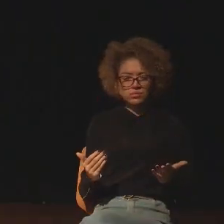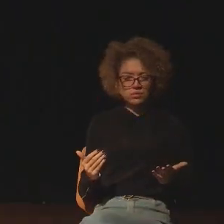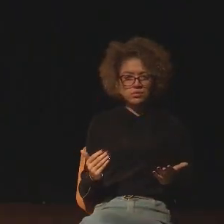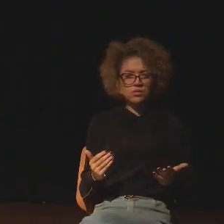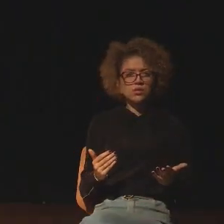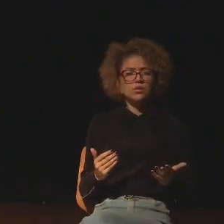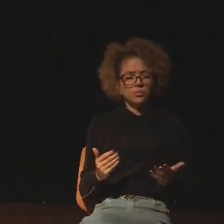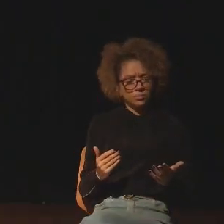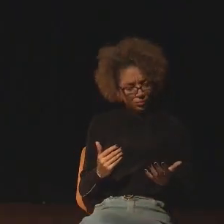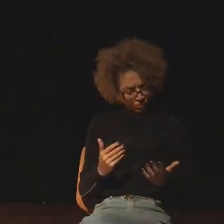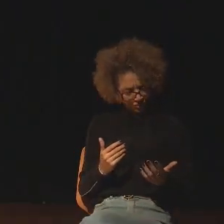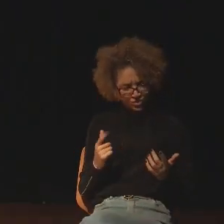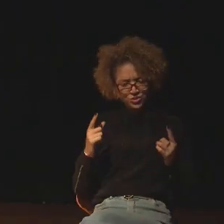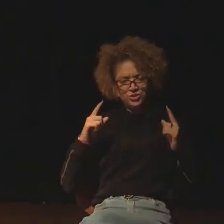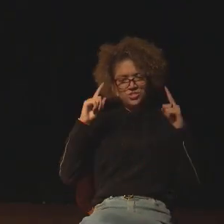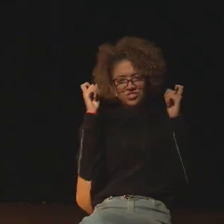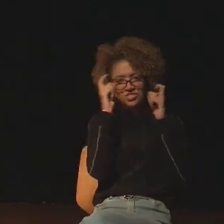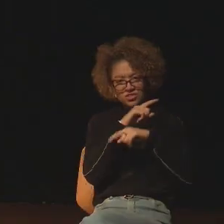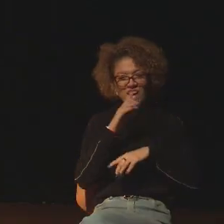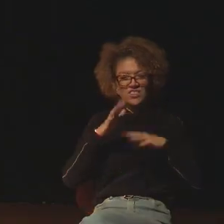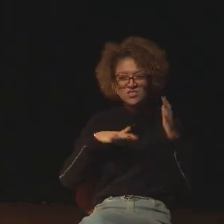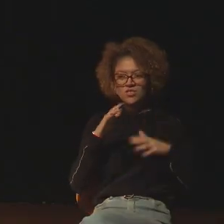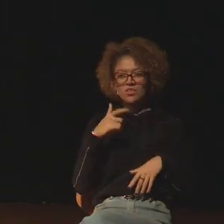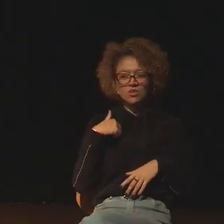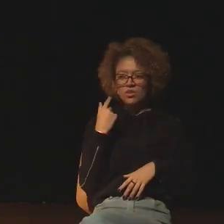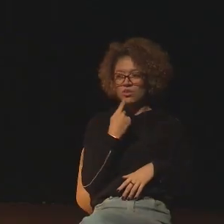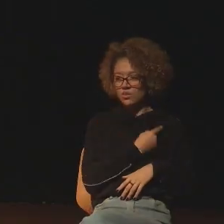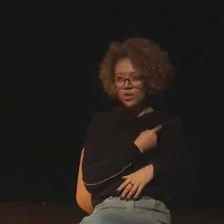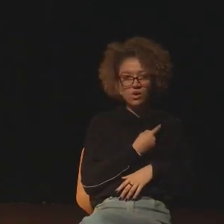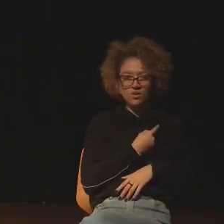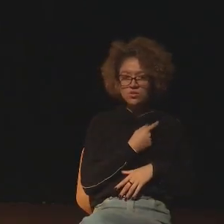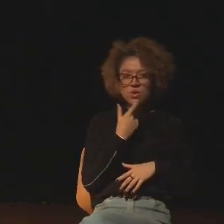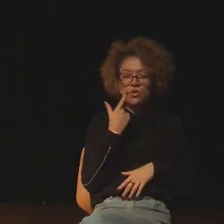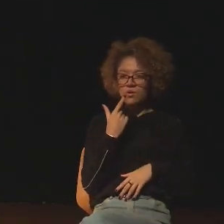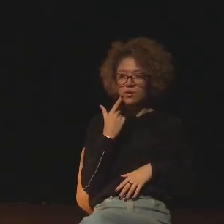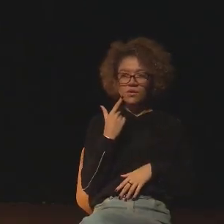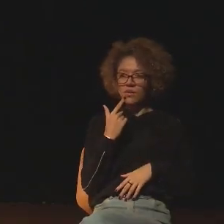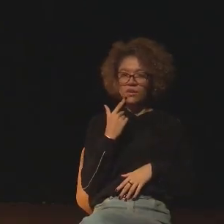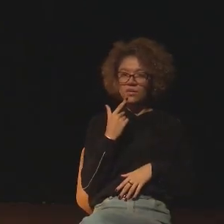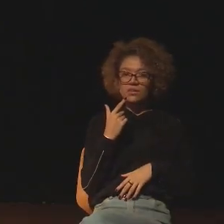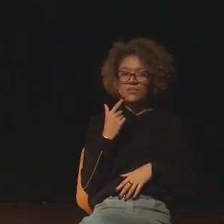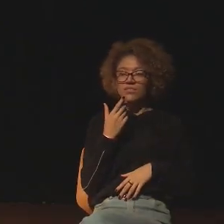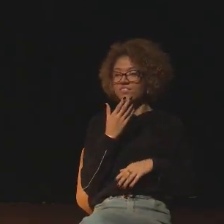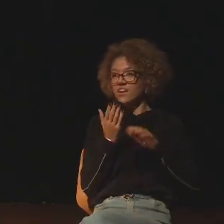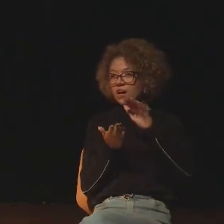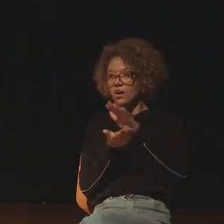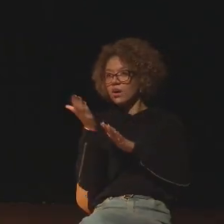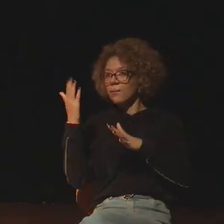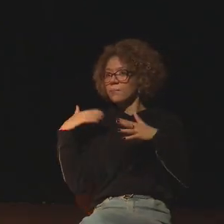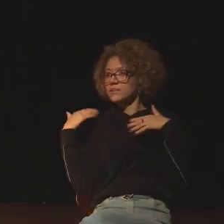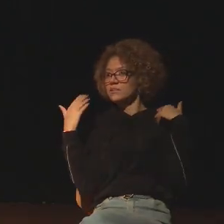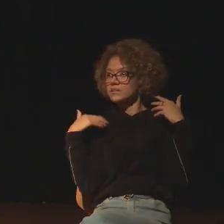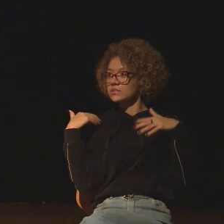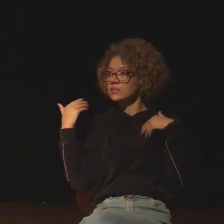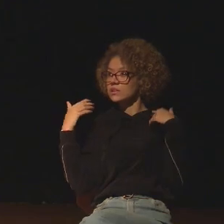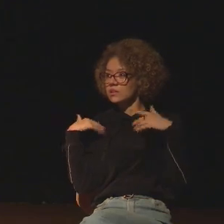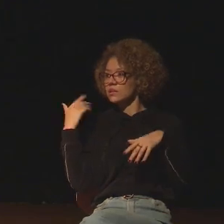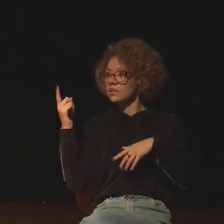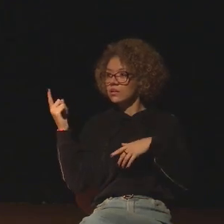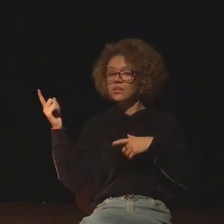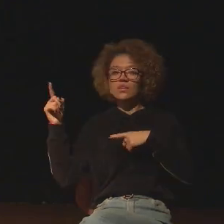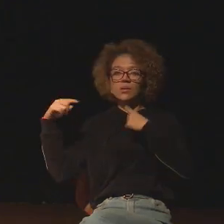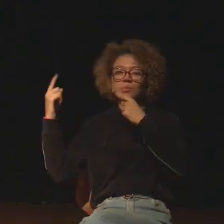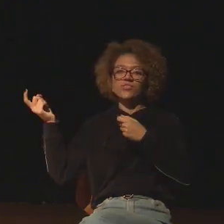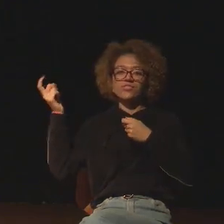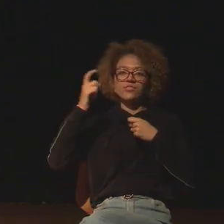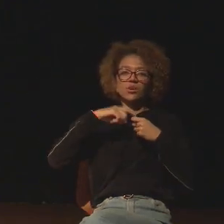muitos moradores que precisam sair de casa e passar o dia todo fora de casa e voltar só à noite, na esperança de que o som